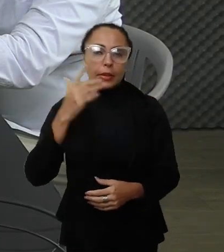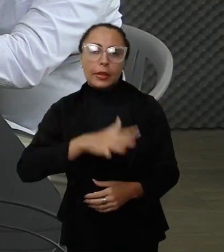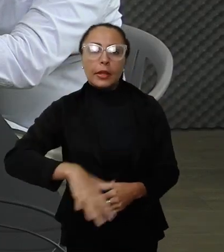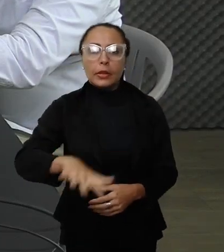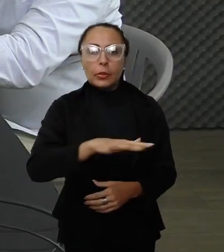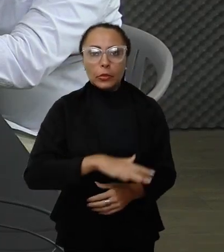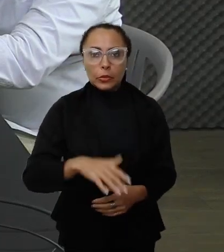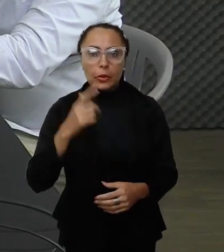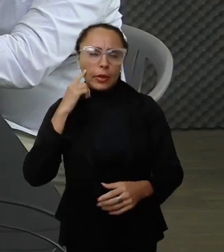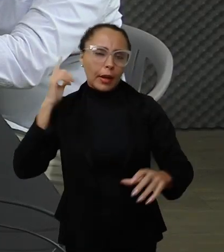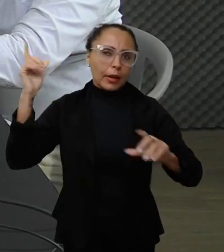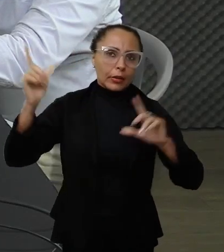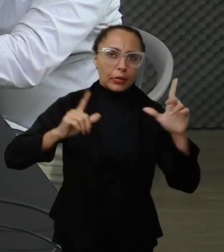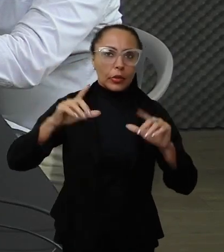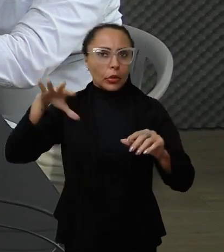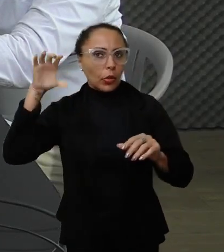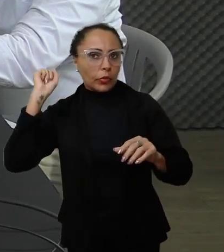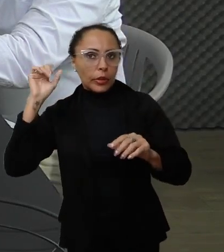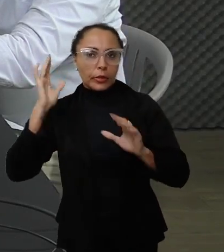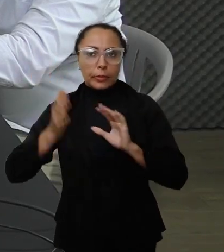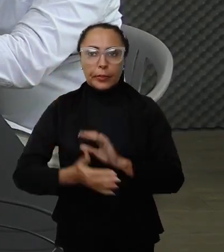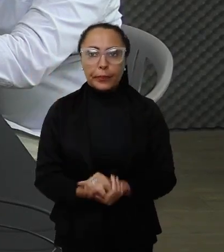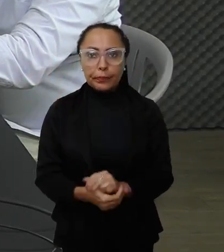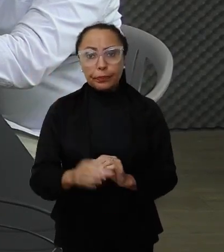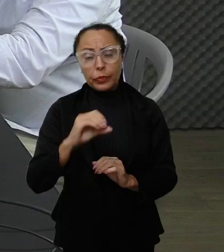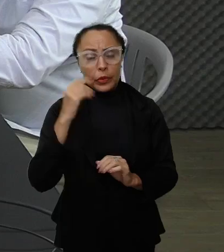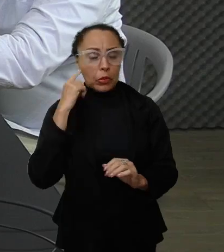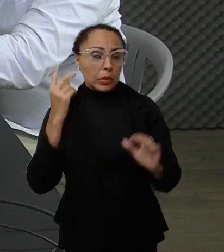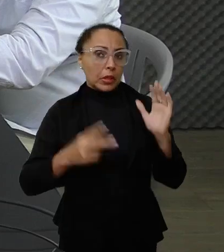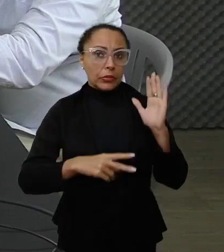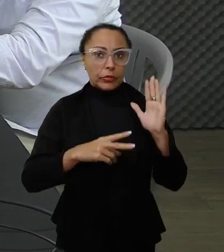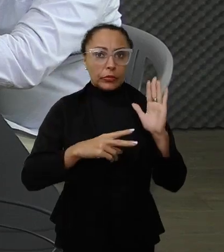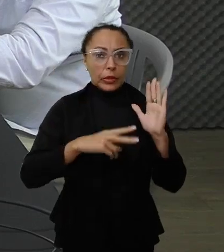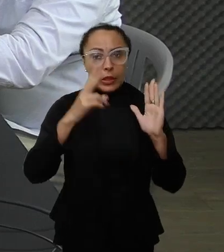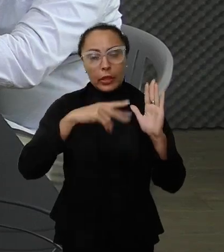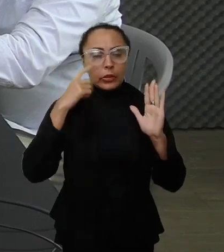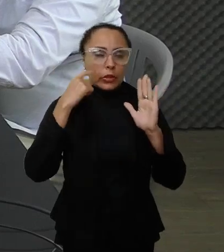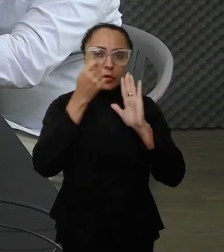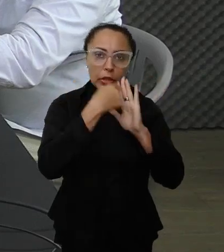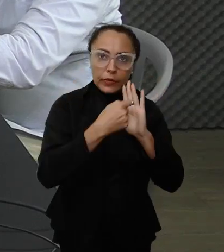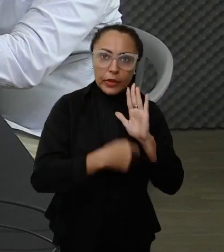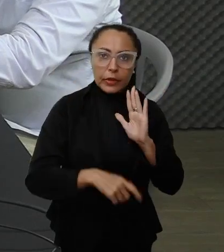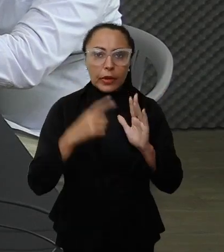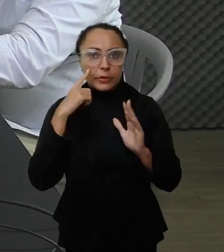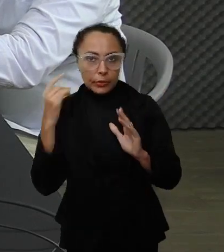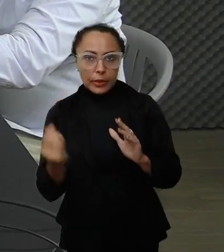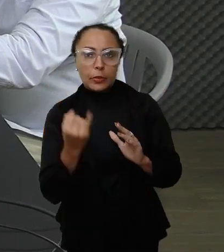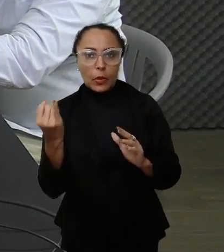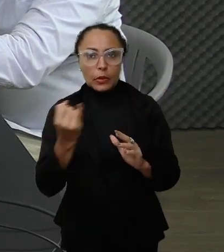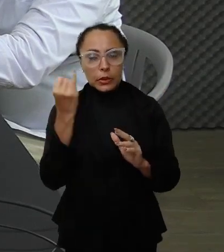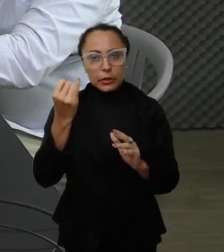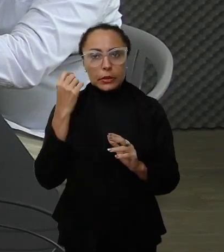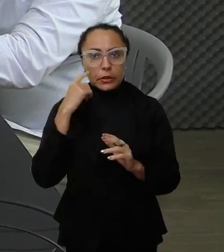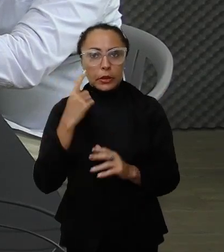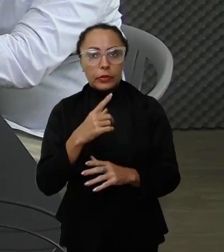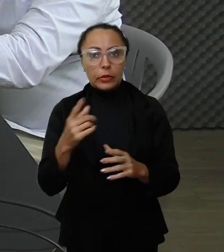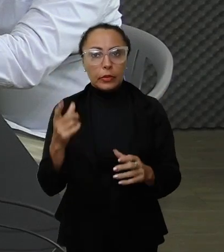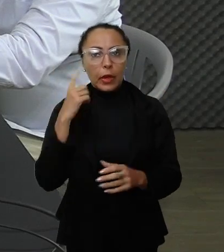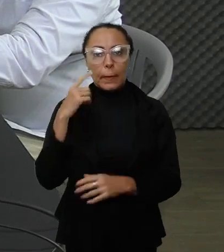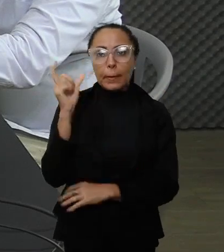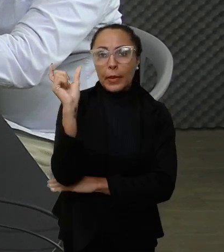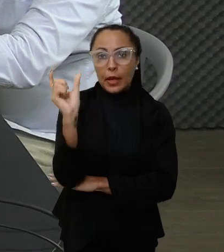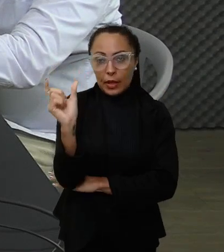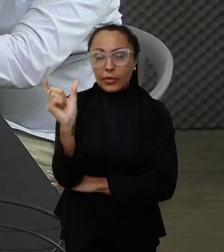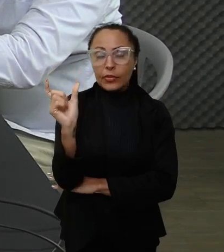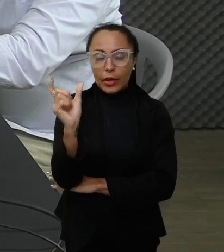nos assistindo, que está nos ouvindo, ou que está lendo, né, o que você está escrevendo. É importante que, mais uma vez, vou usar essa palavra, eu acho que é uma palavra que é